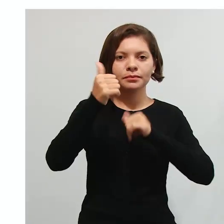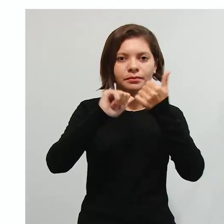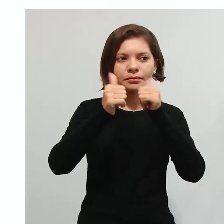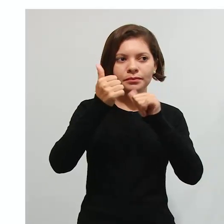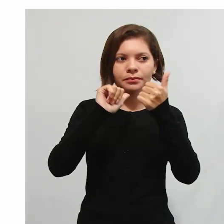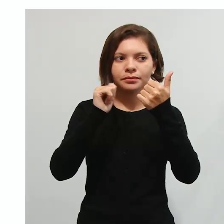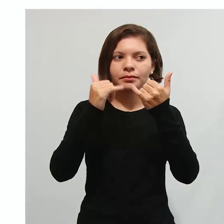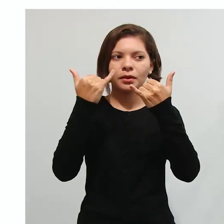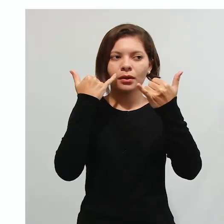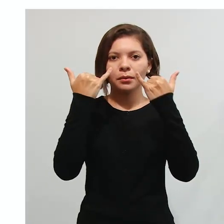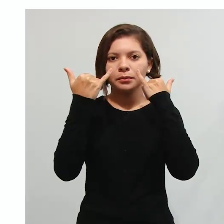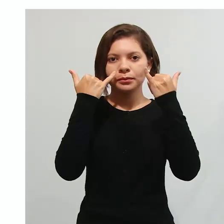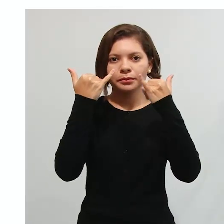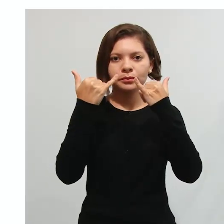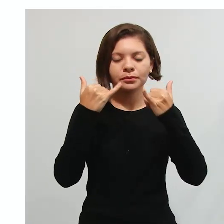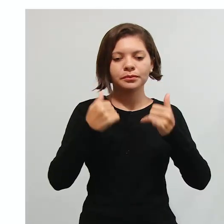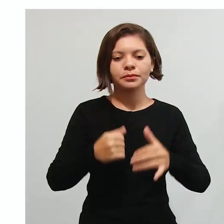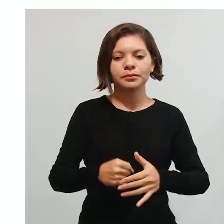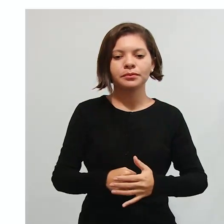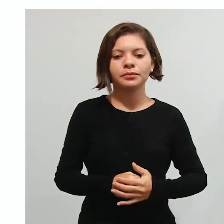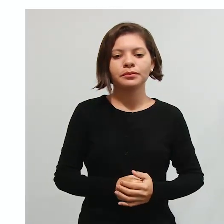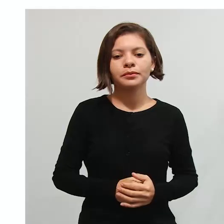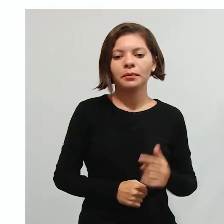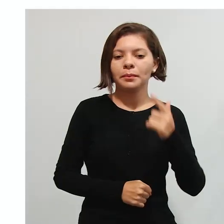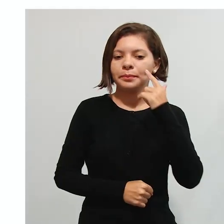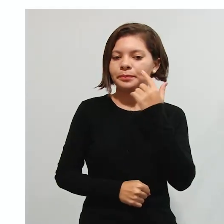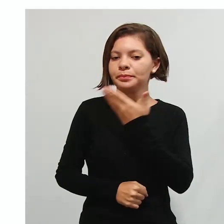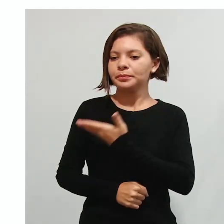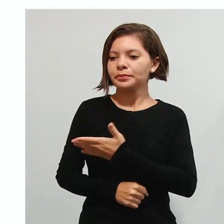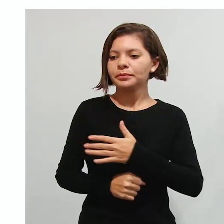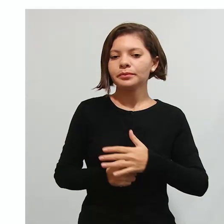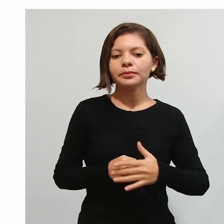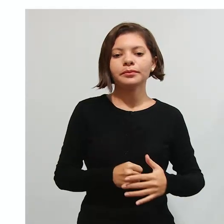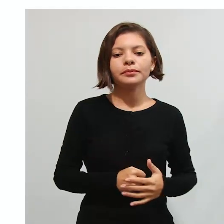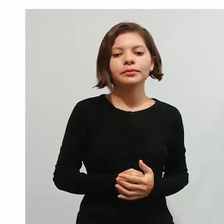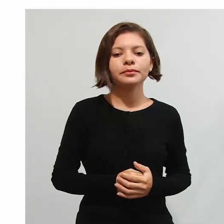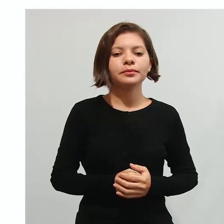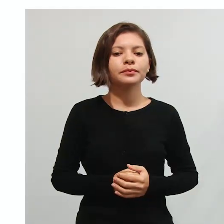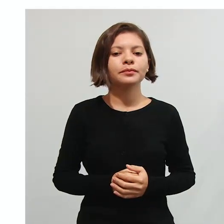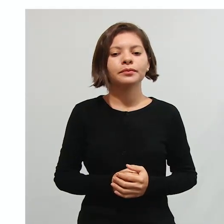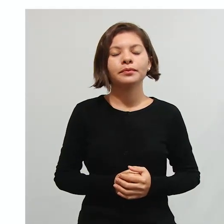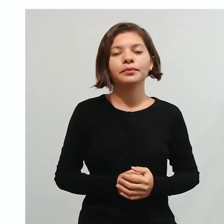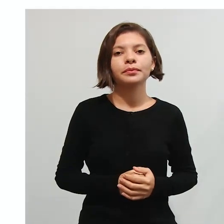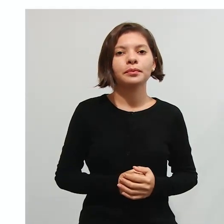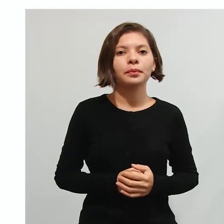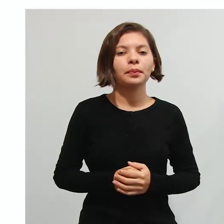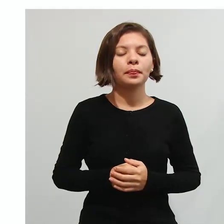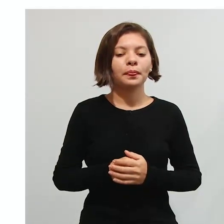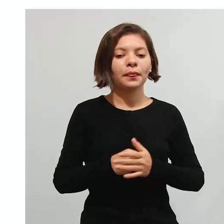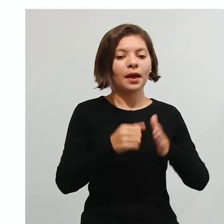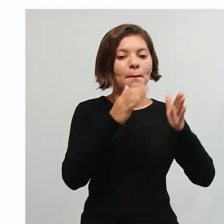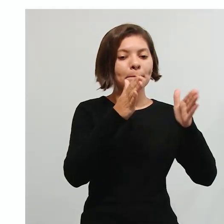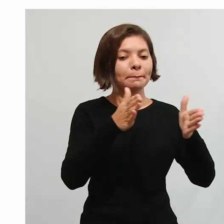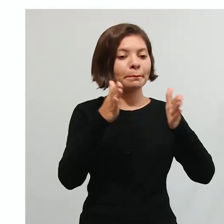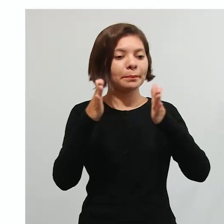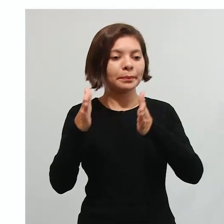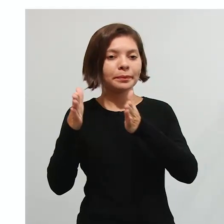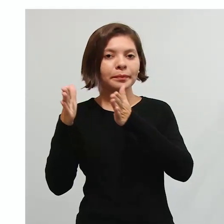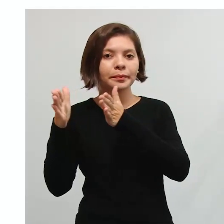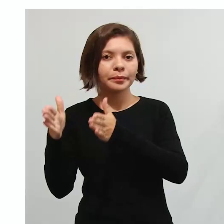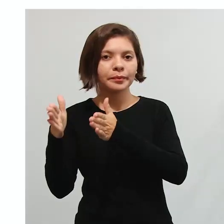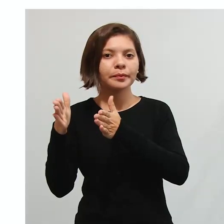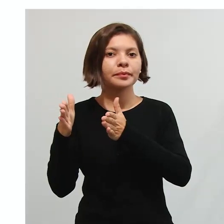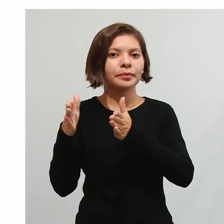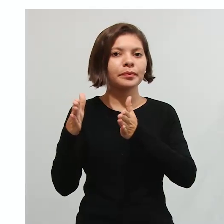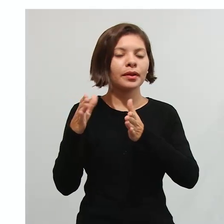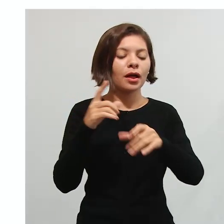tenho que colocar no método o cronograma de execução né com o tempo para cada etapa